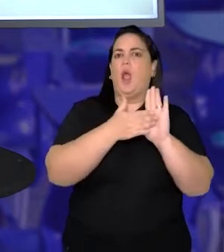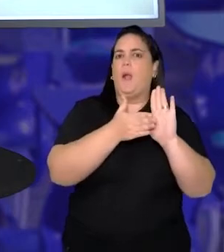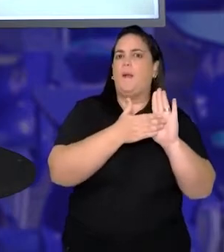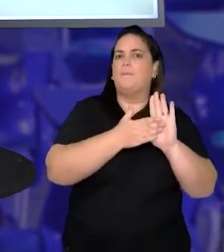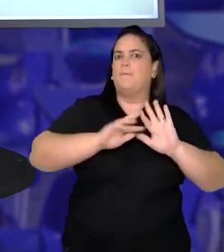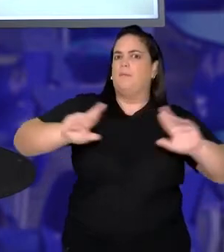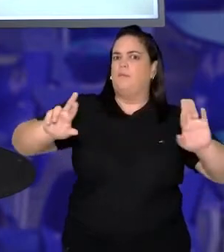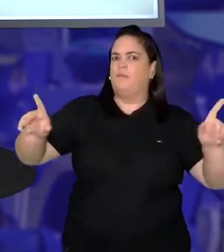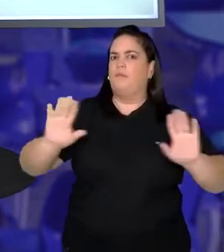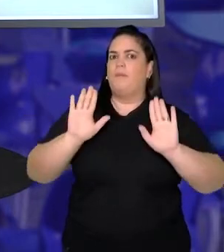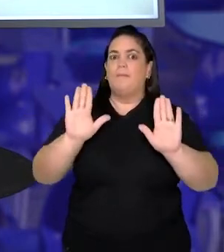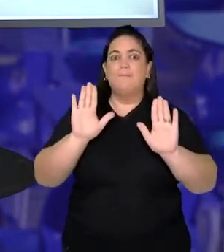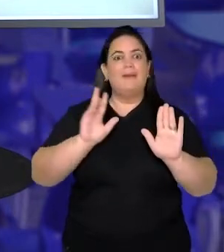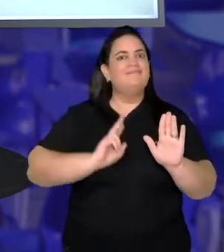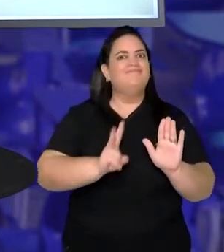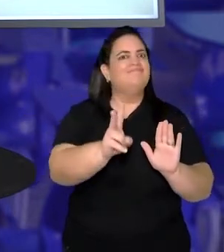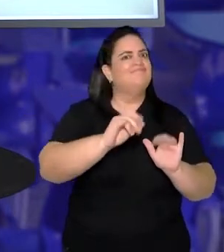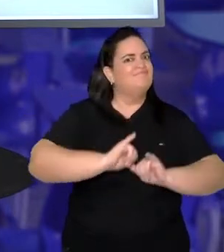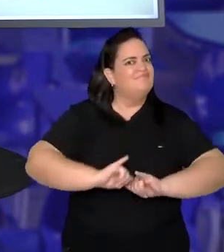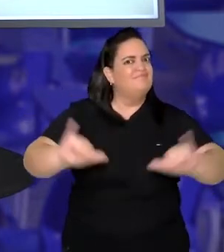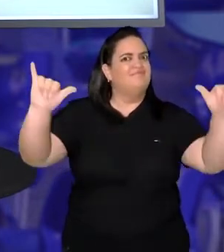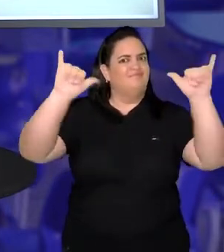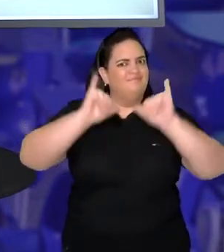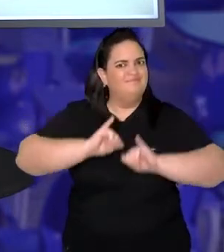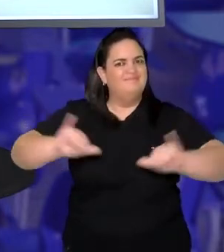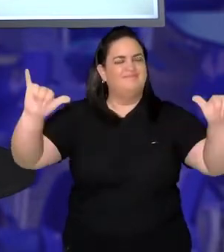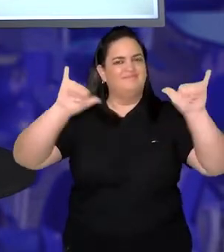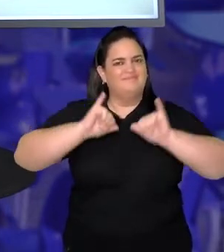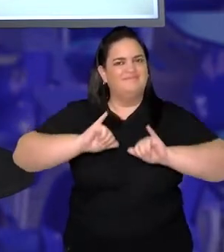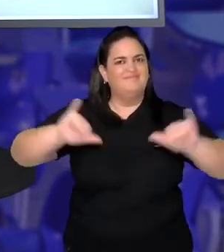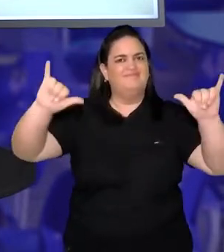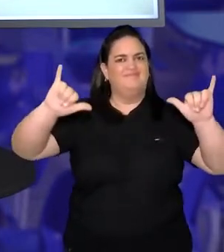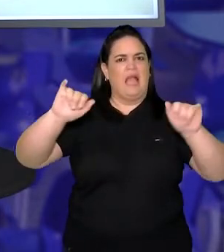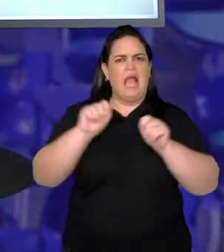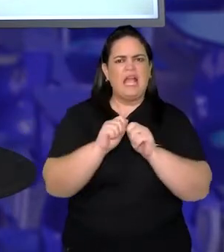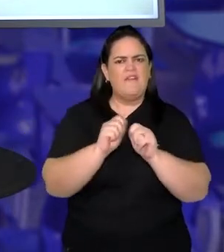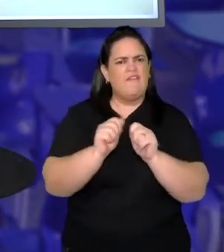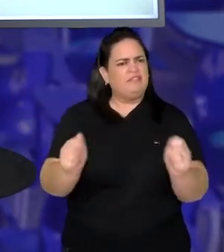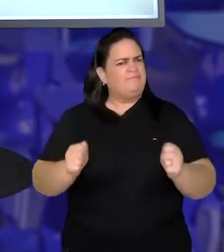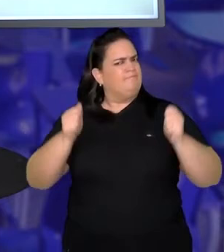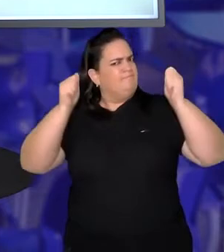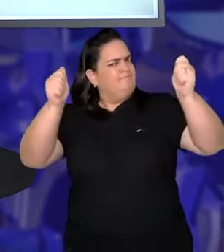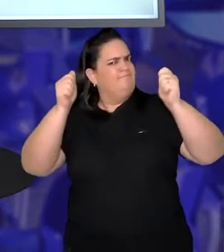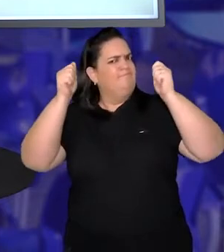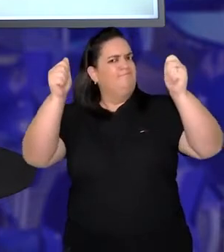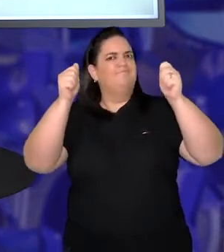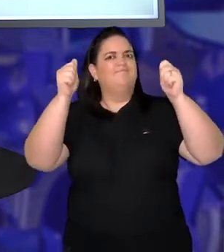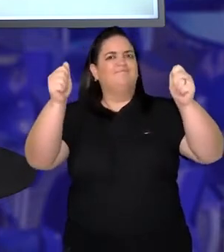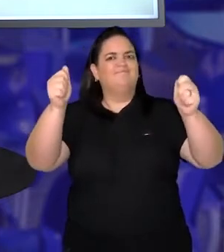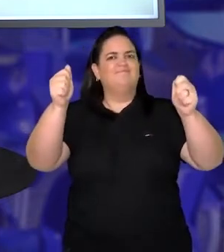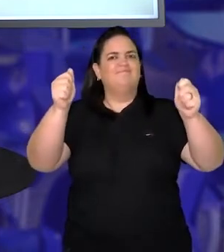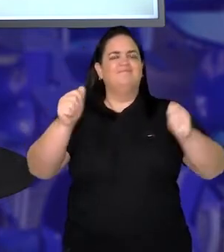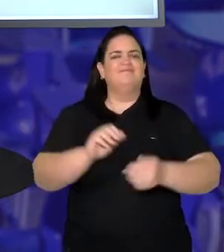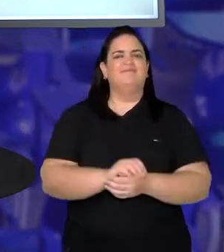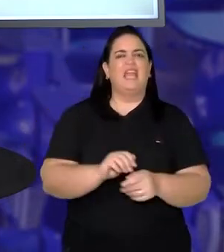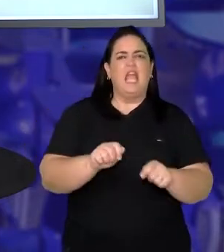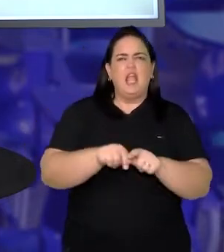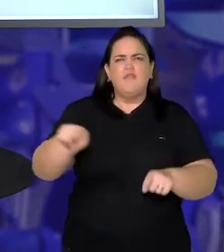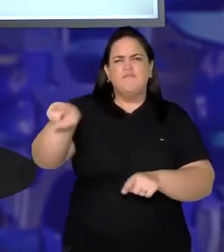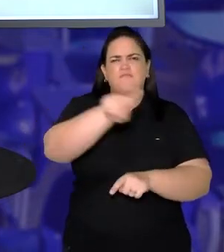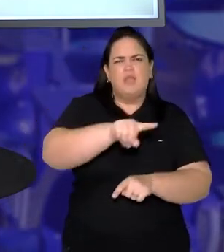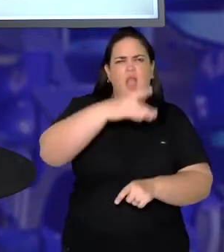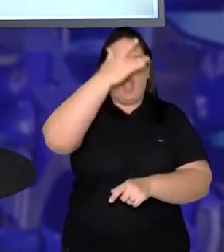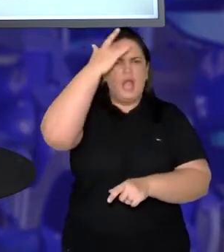propostas diferentes, mas que eles não deixam de anunciar algo, não deixam de criar uma campanha para algo, fazem com que